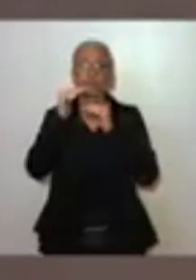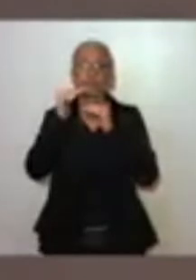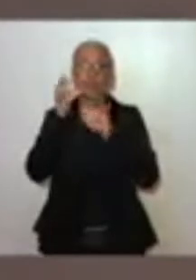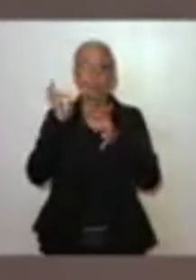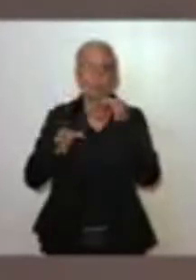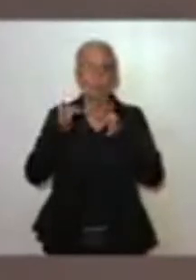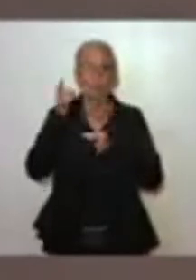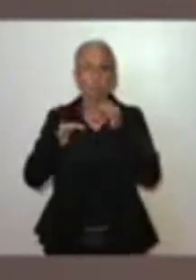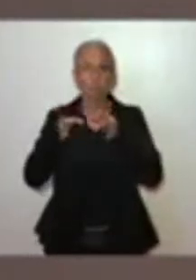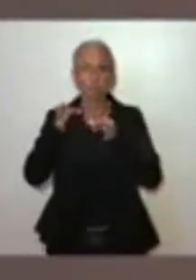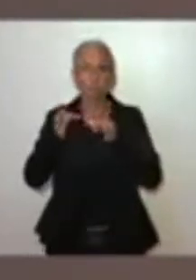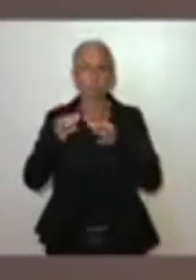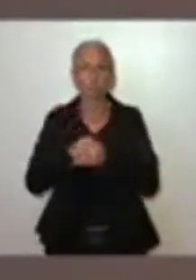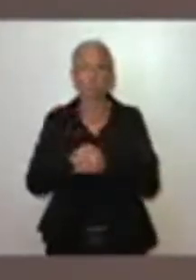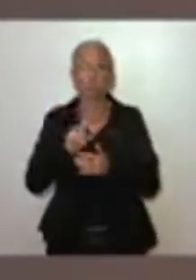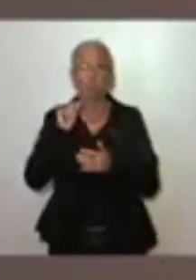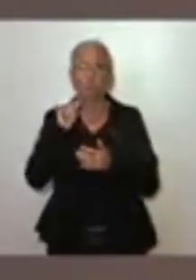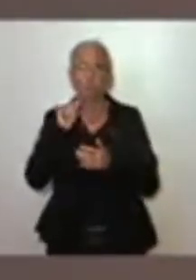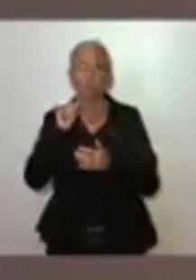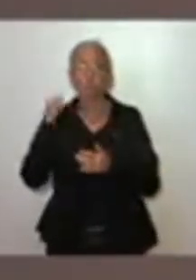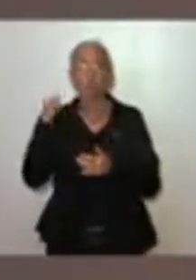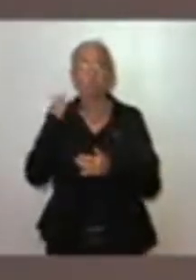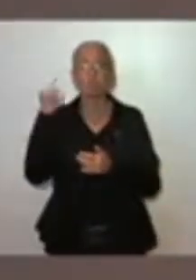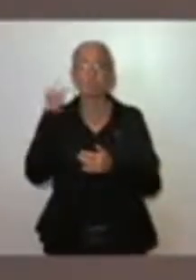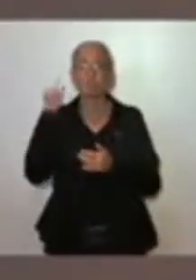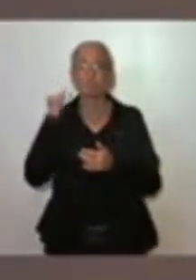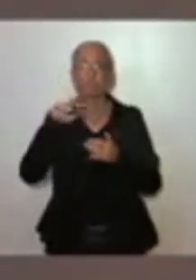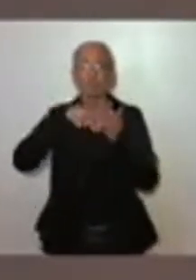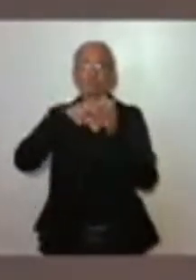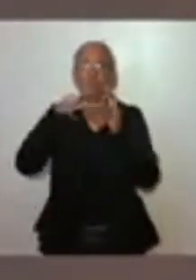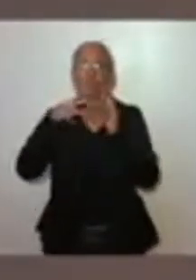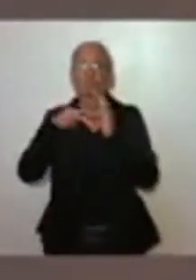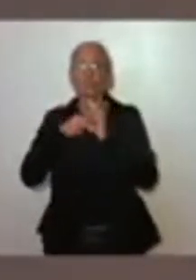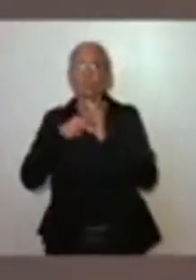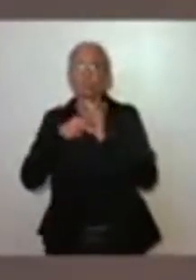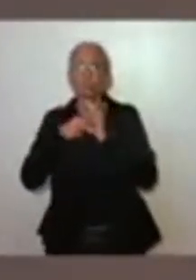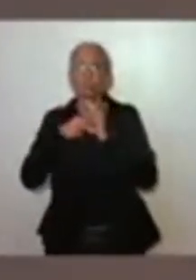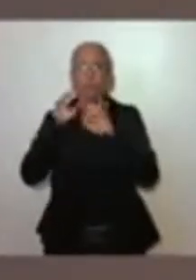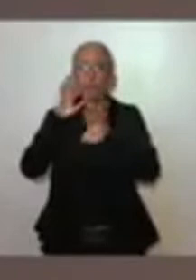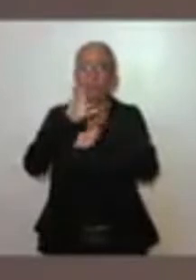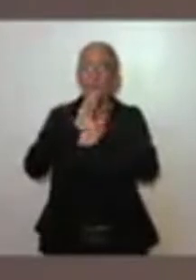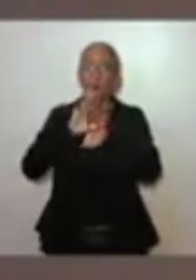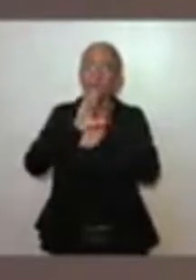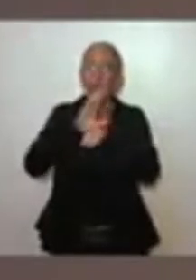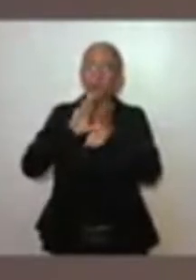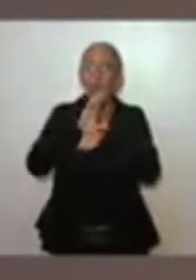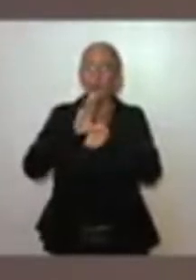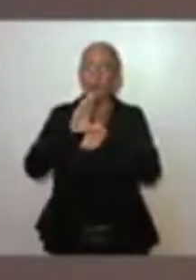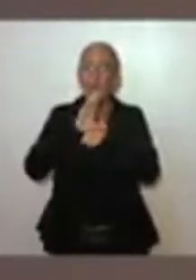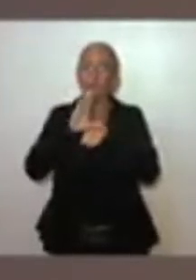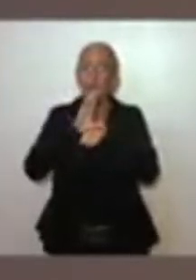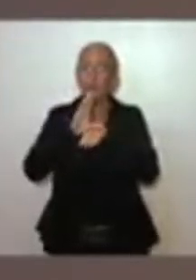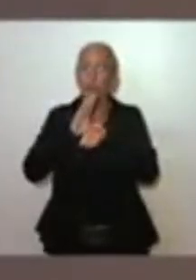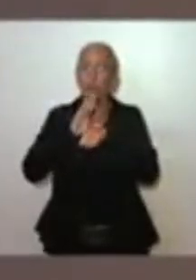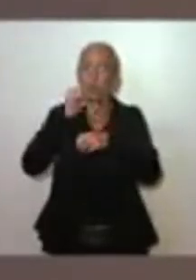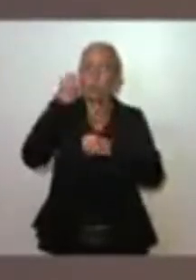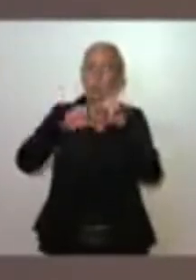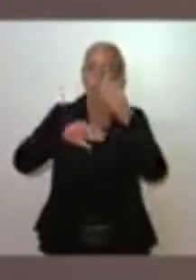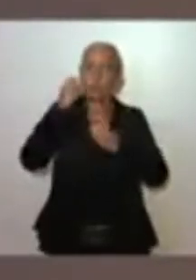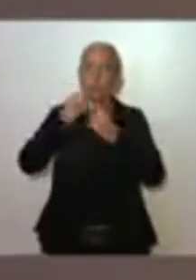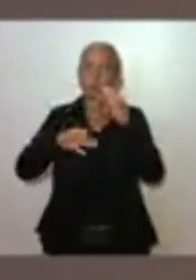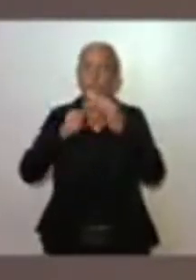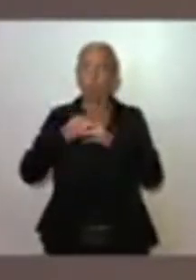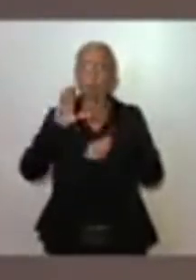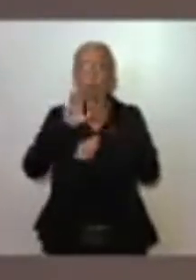concional cujo papel é interpretar a constituição E vocês estão lembrados que eu